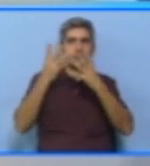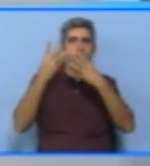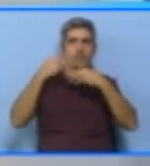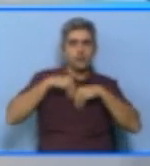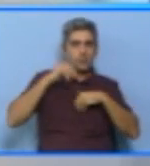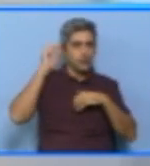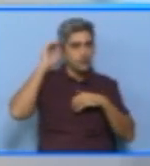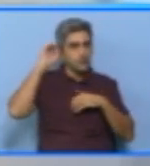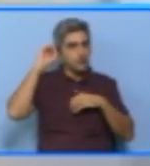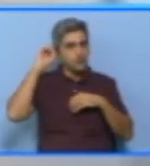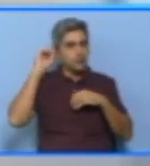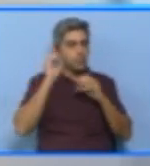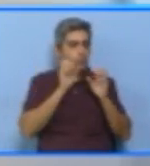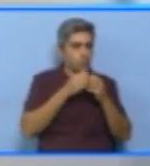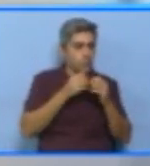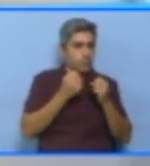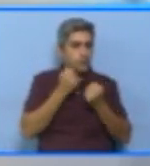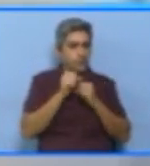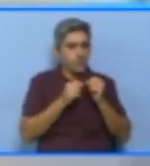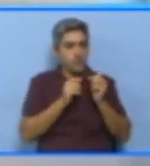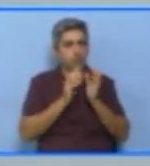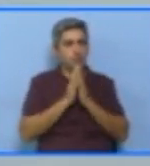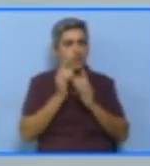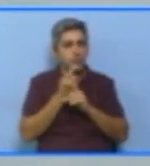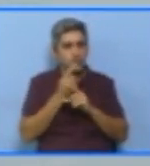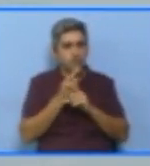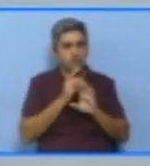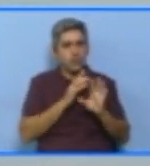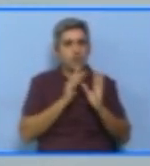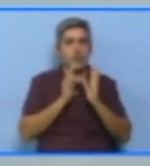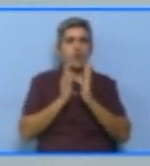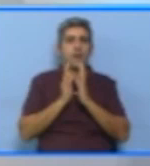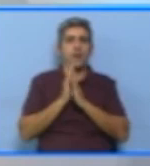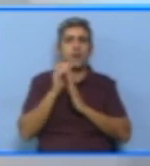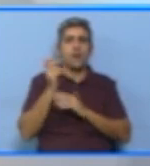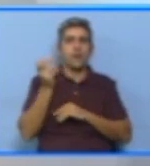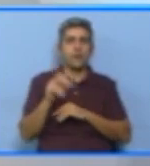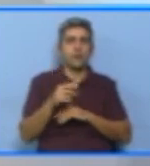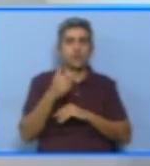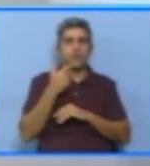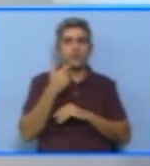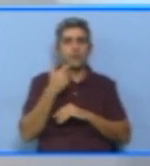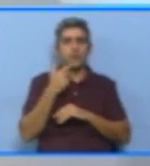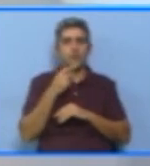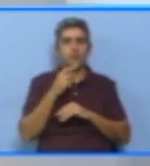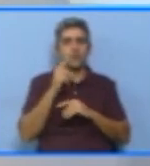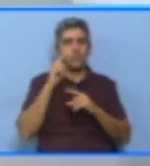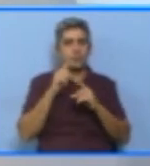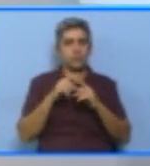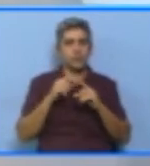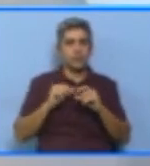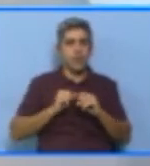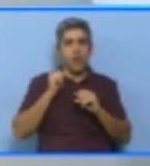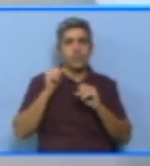de grupo, de movimento, eclesial. Às vezes a Igreja aparece demasiado como finalidade de si